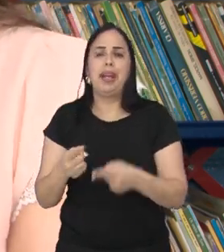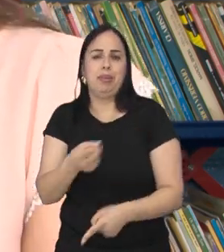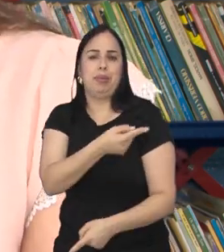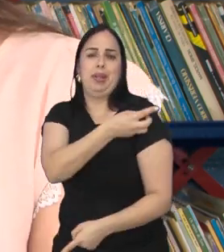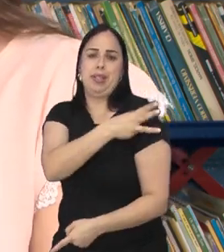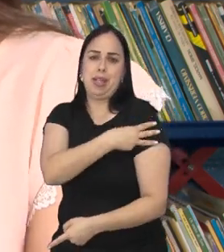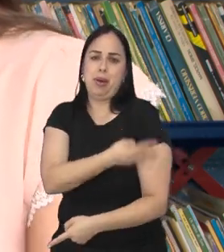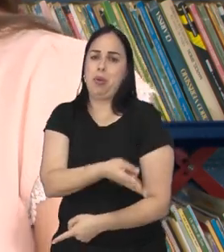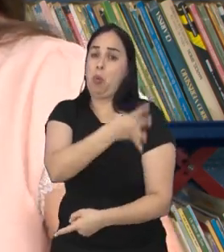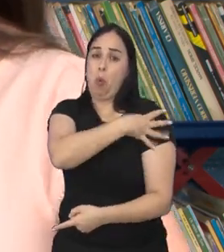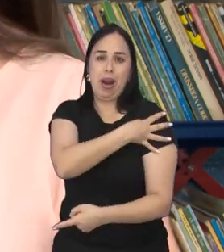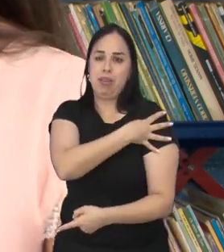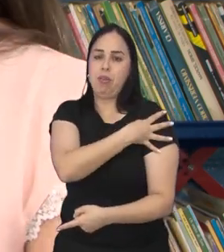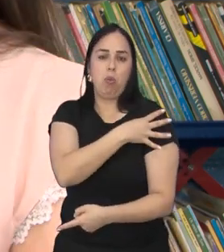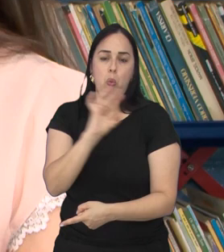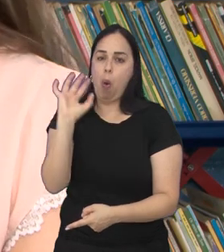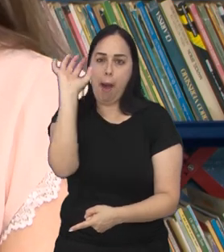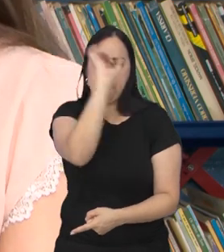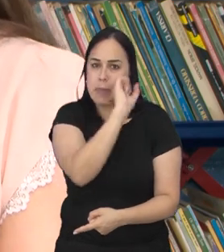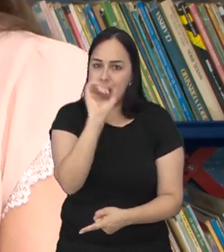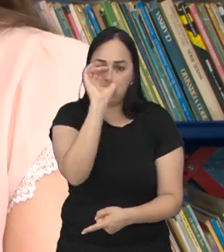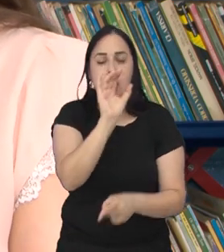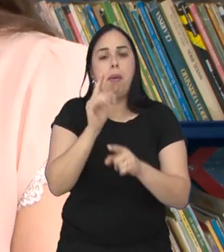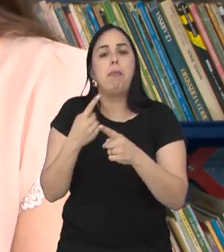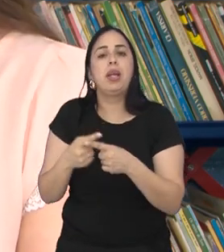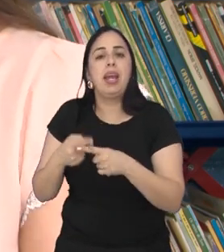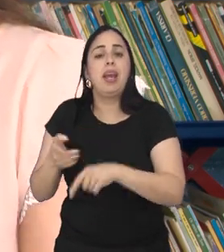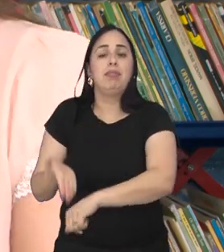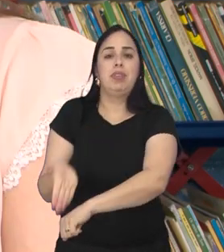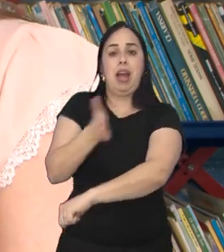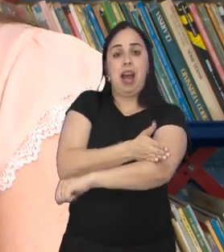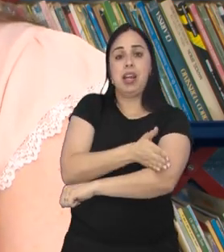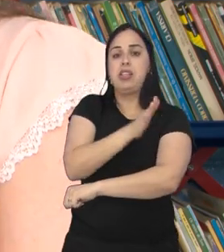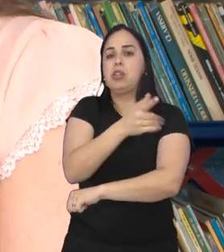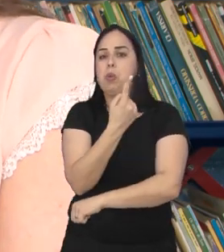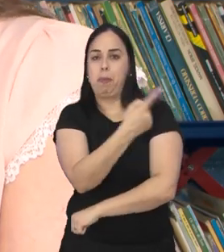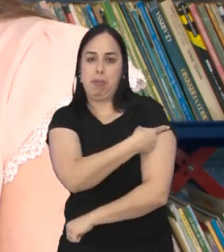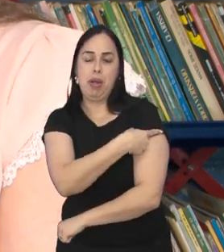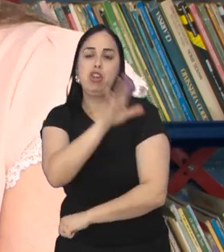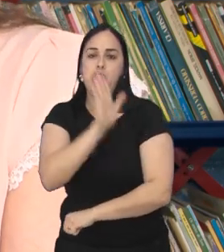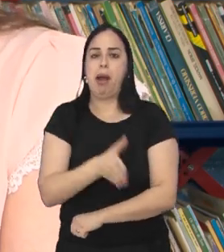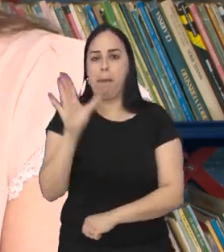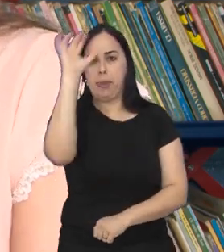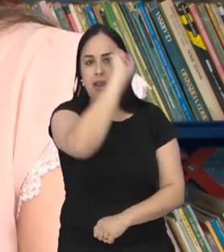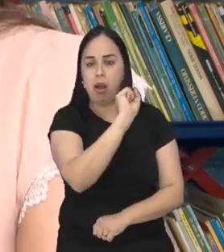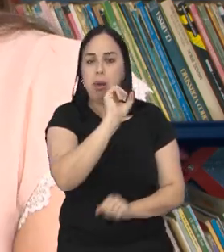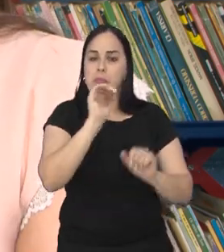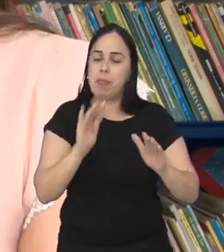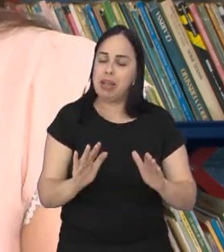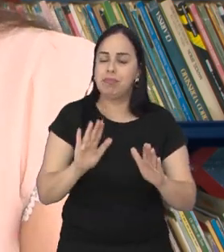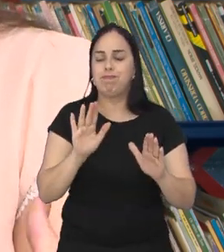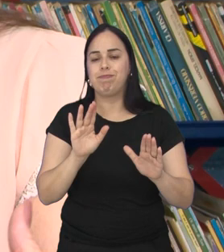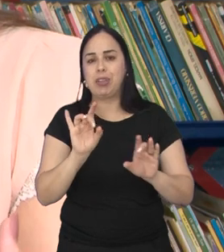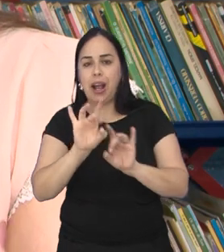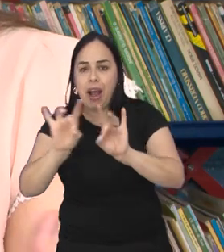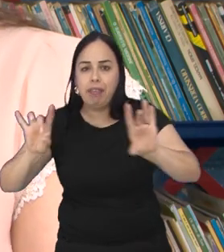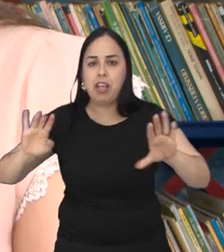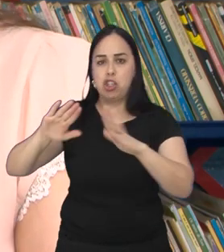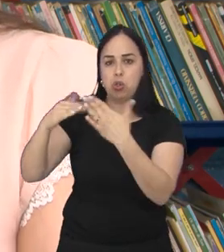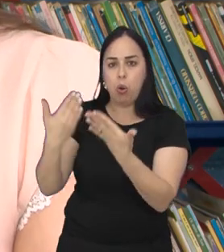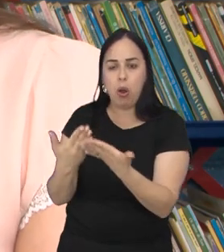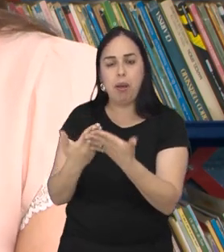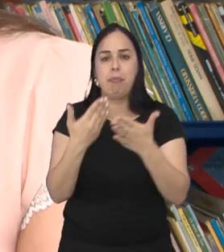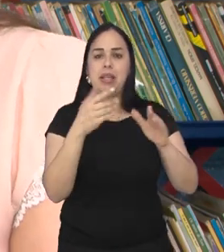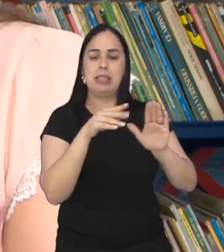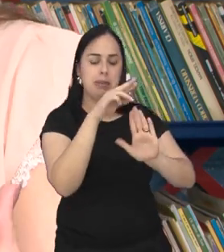caminhos né porque terceiro e quarto ano a gente já não trabalha mais tanto a alfabetização já espera-se que esteja alfabetizada então cada escola